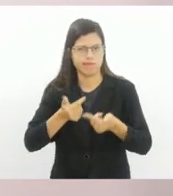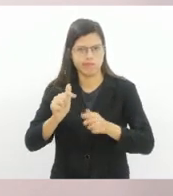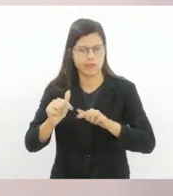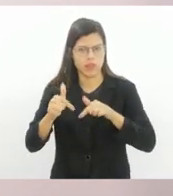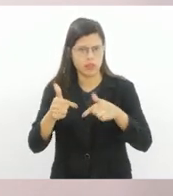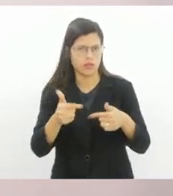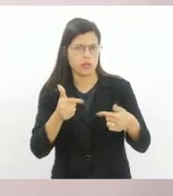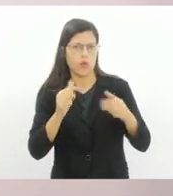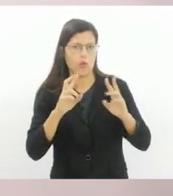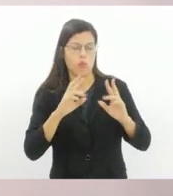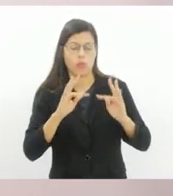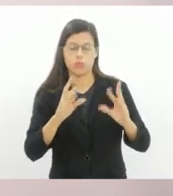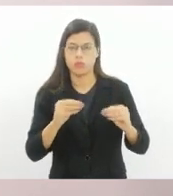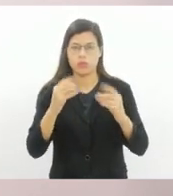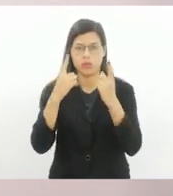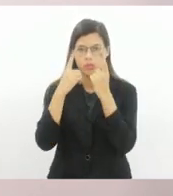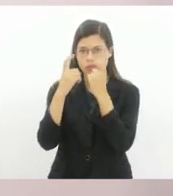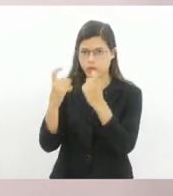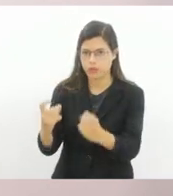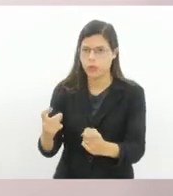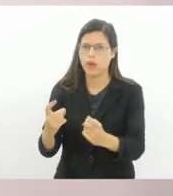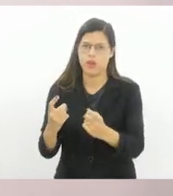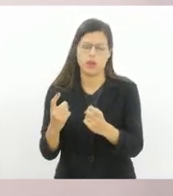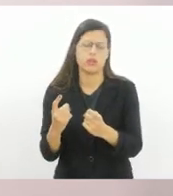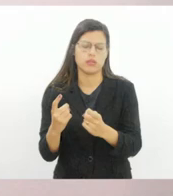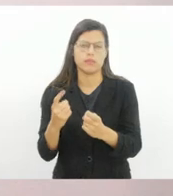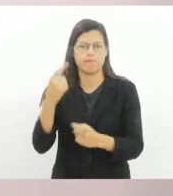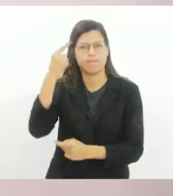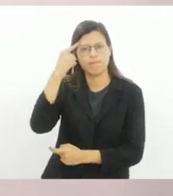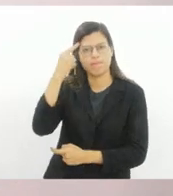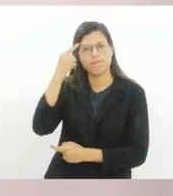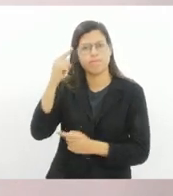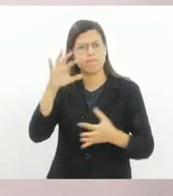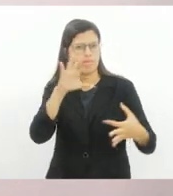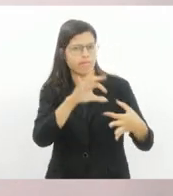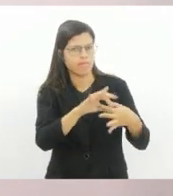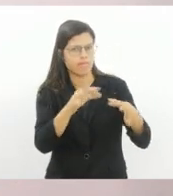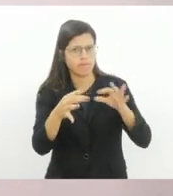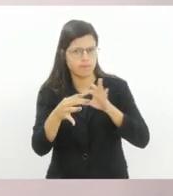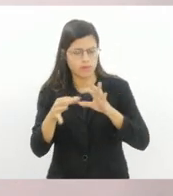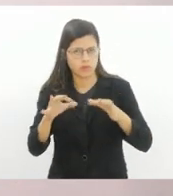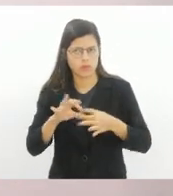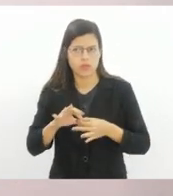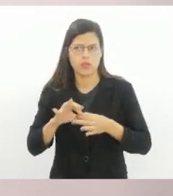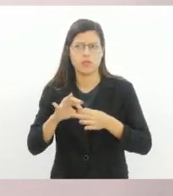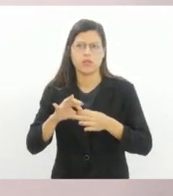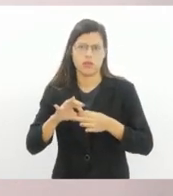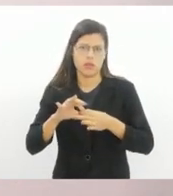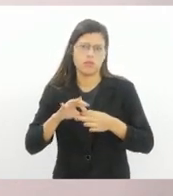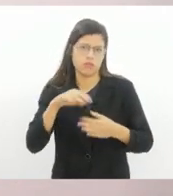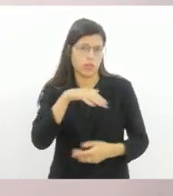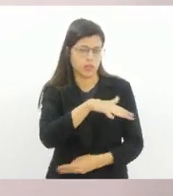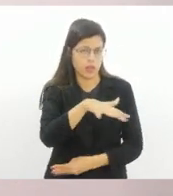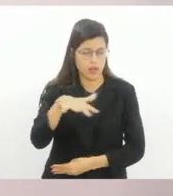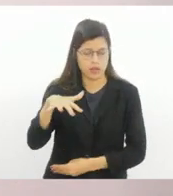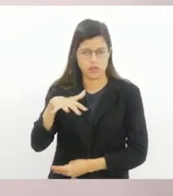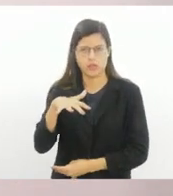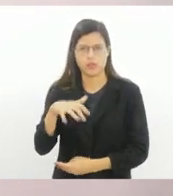violências interpessoais e autoprovocadas, pensando de forma articulada, intra e intersetorialmente,